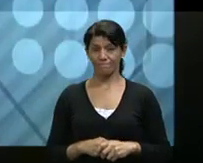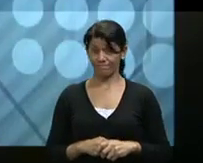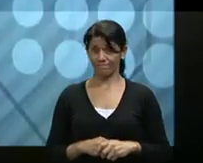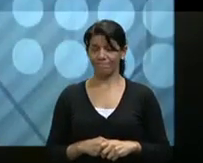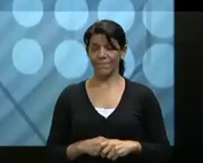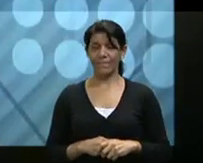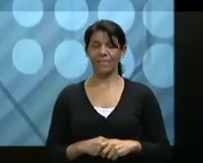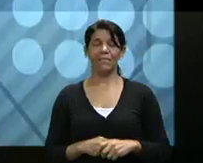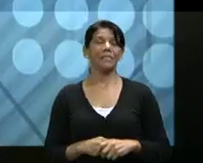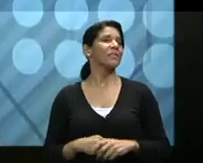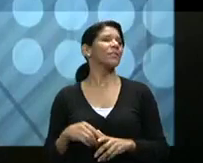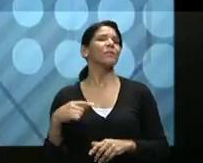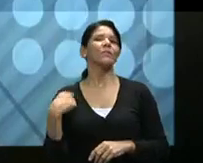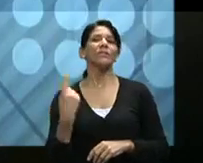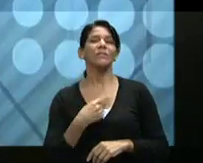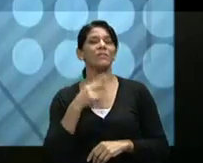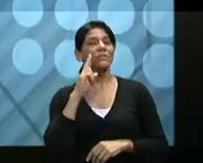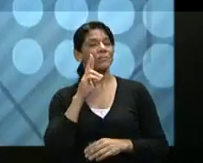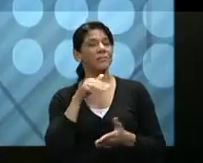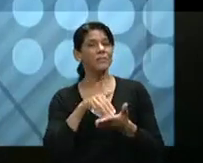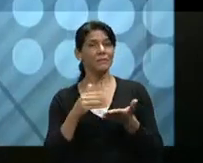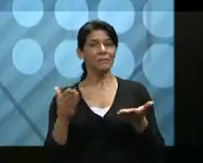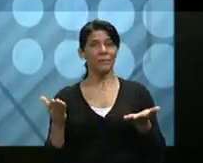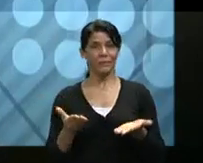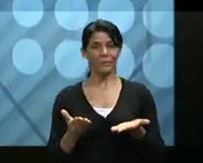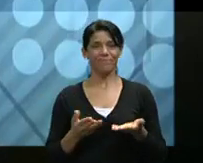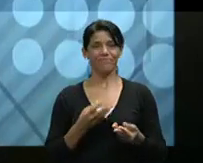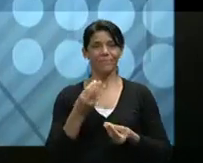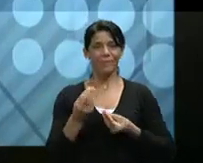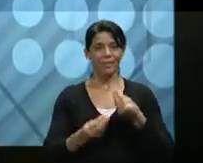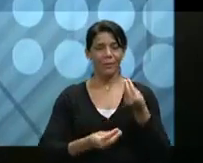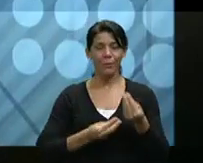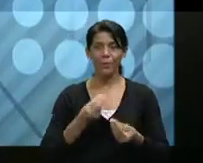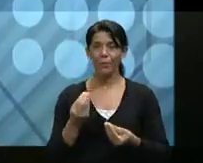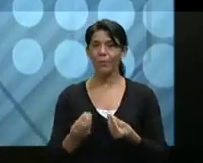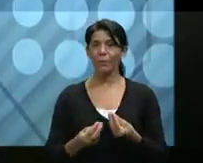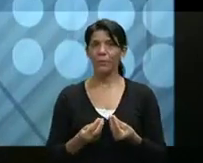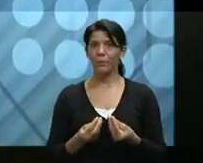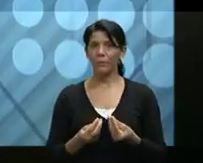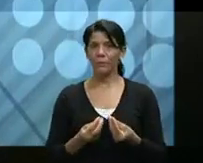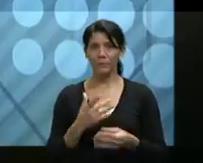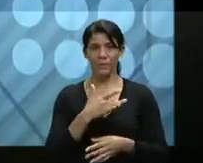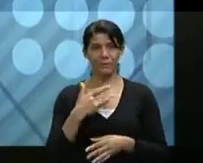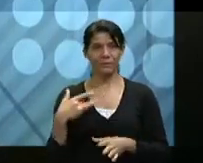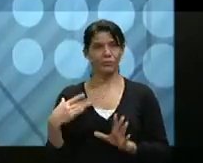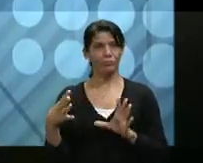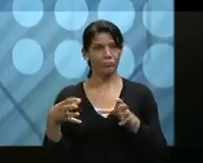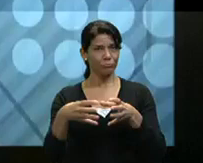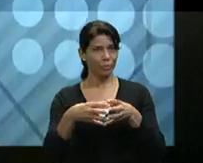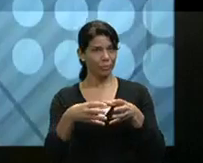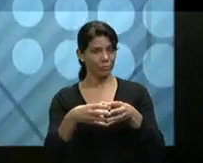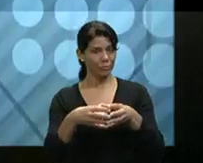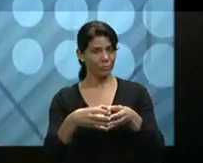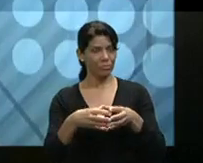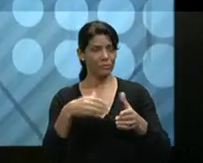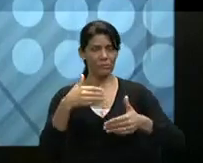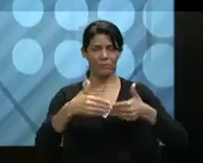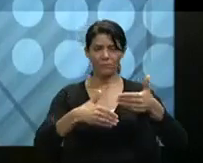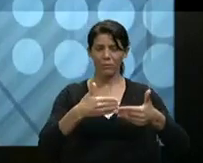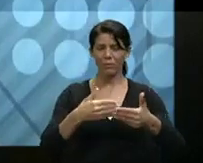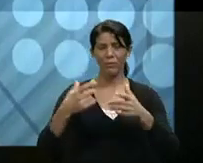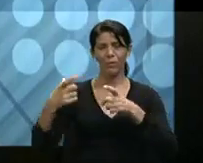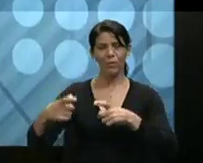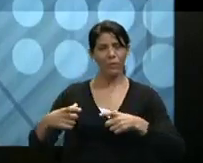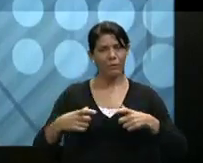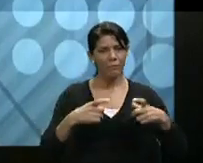Muito bem, então a gente viu até agora como a saúde coletiva, ela trabalha, os seus locais